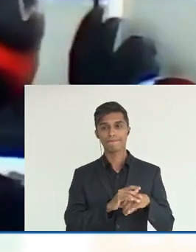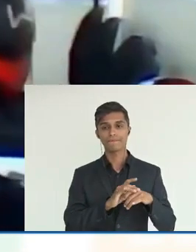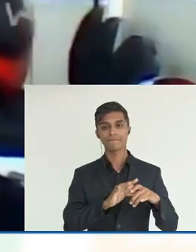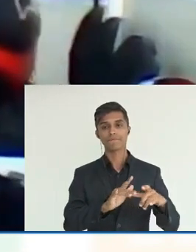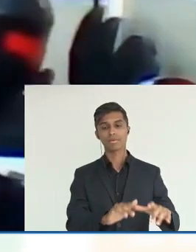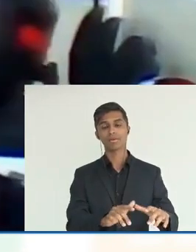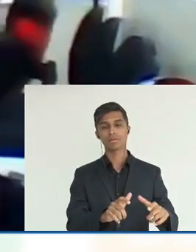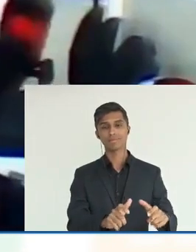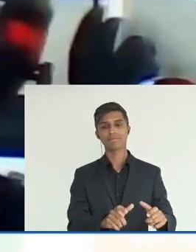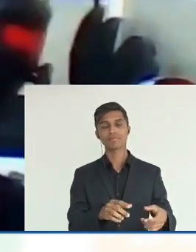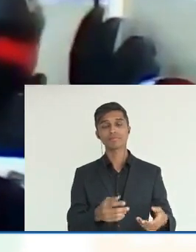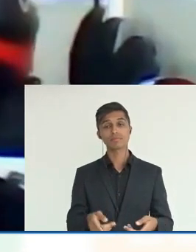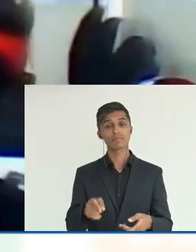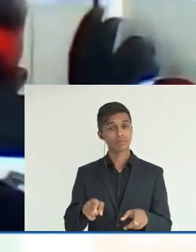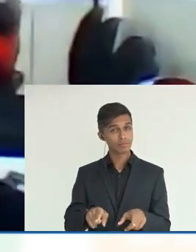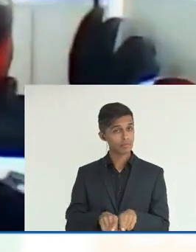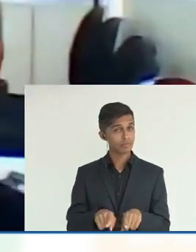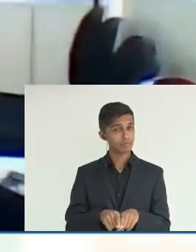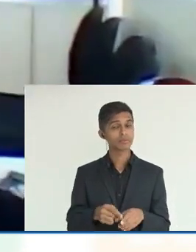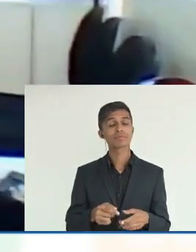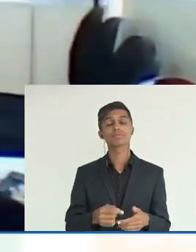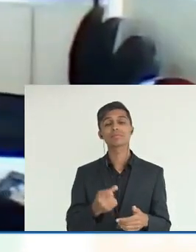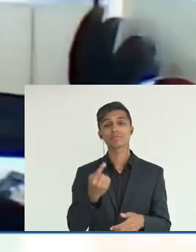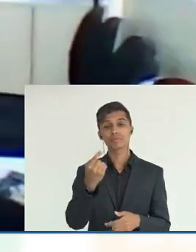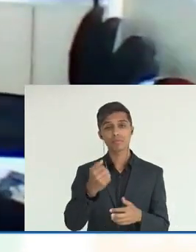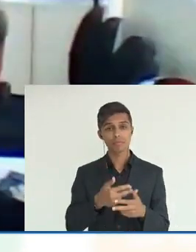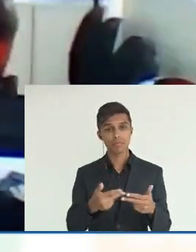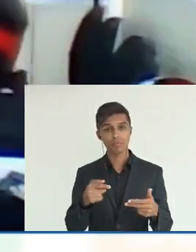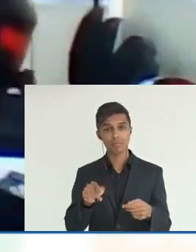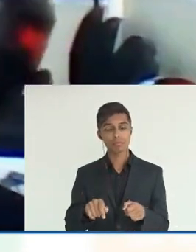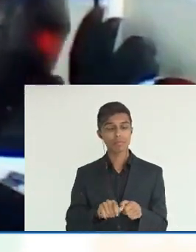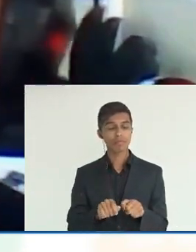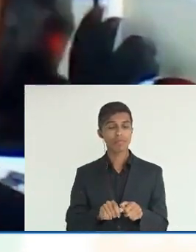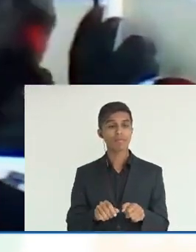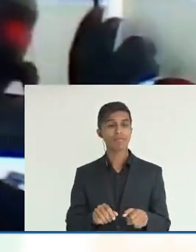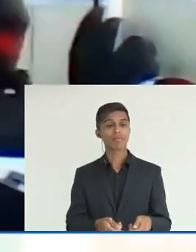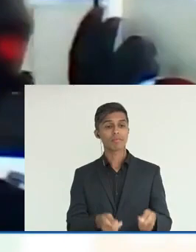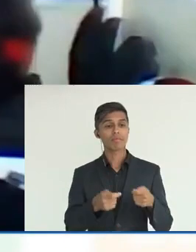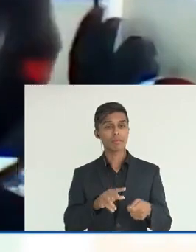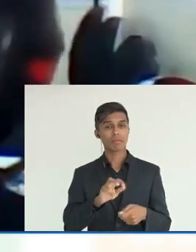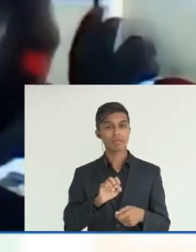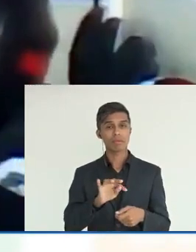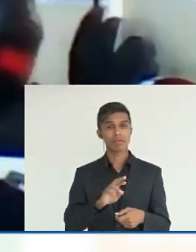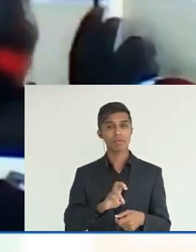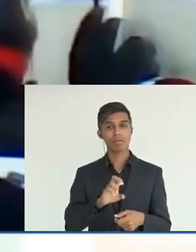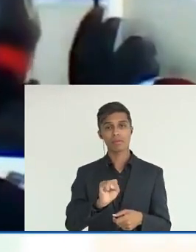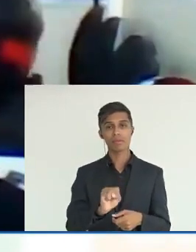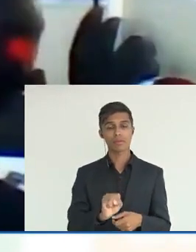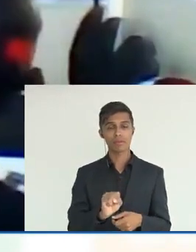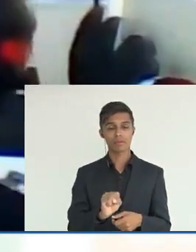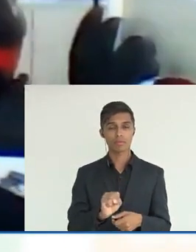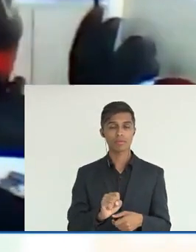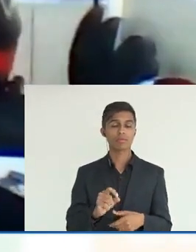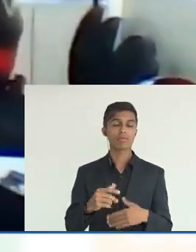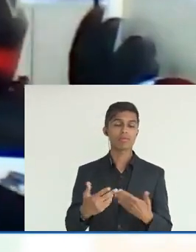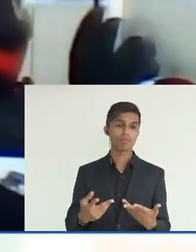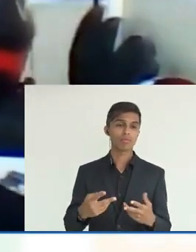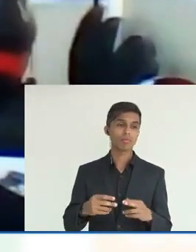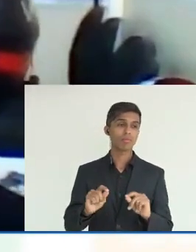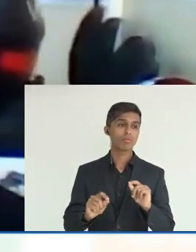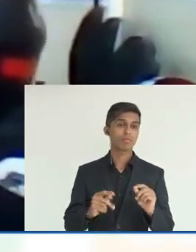de vetores, né? Uma das atividades que eles desenvolvem na cidade de São Paulo é o controle de vetores. E o que